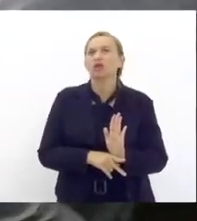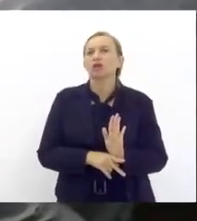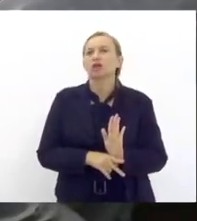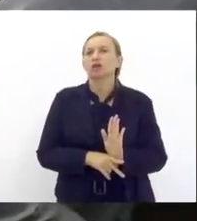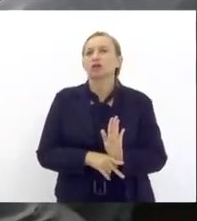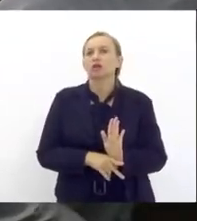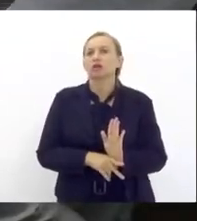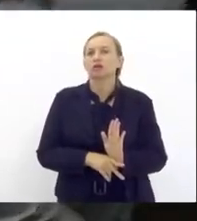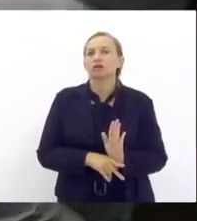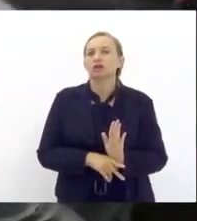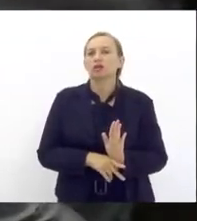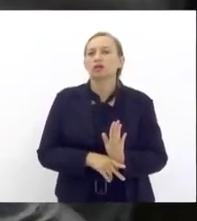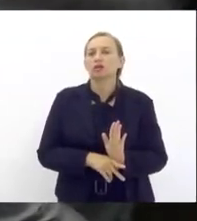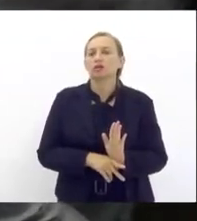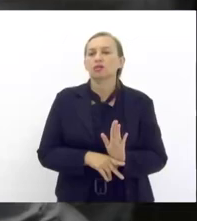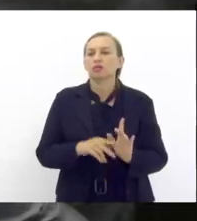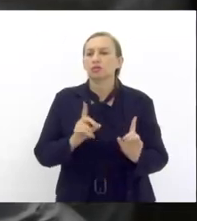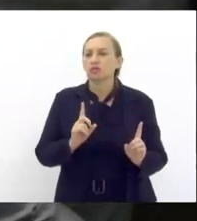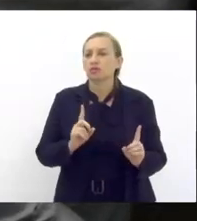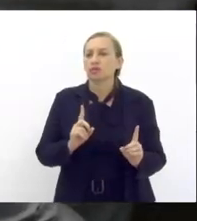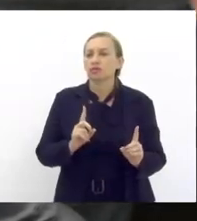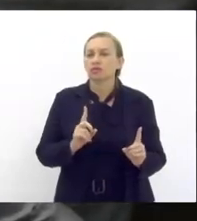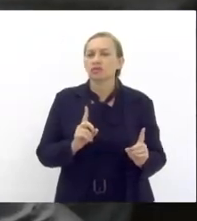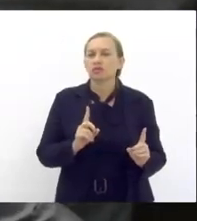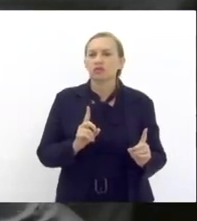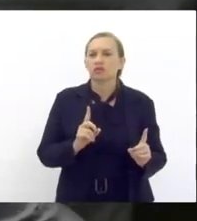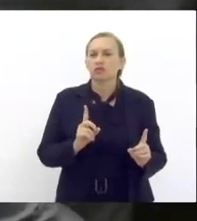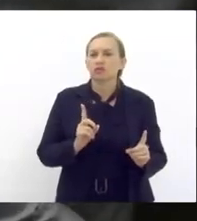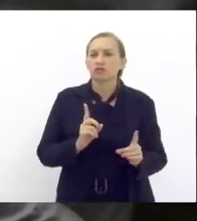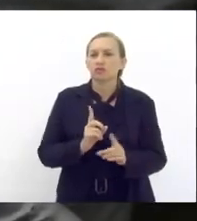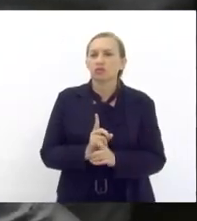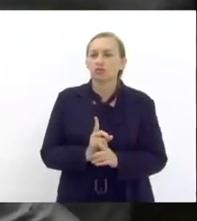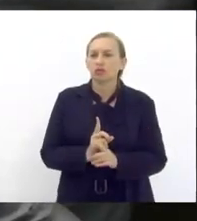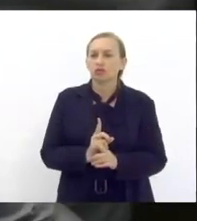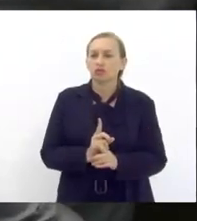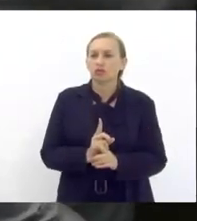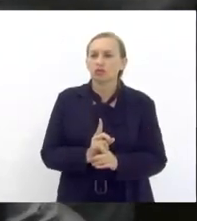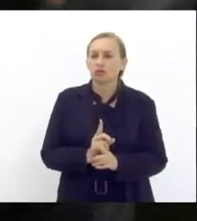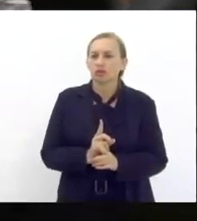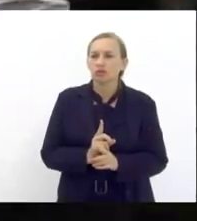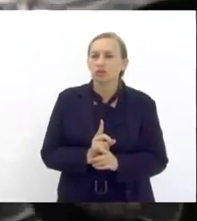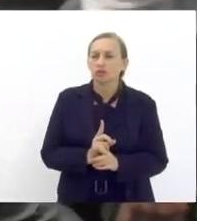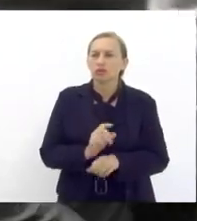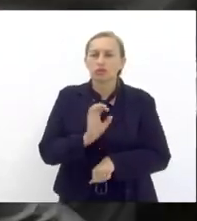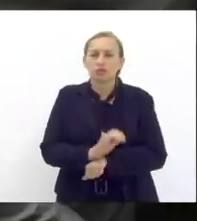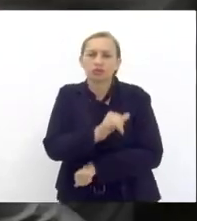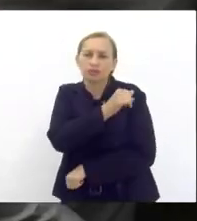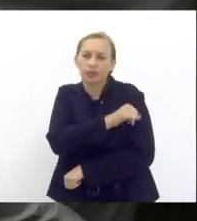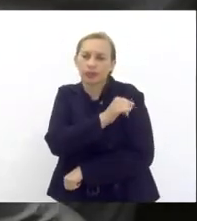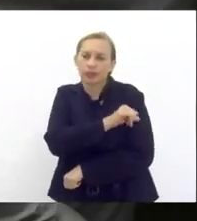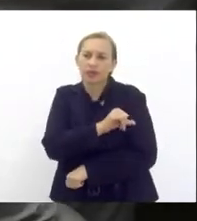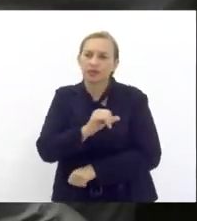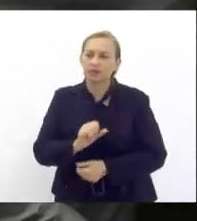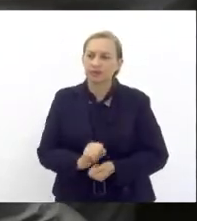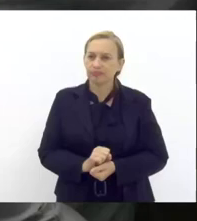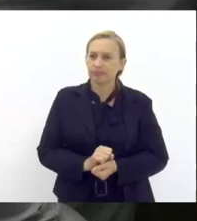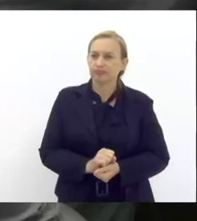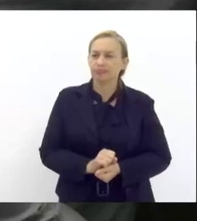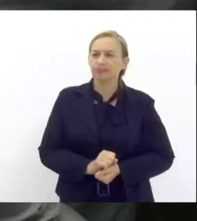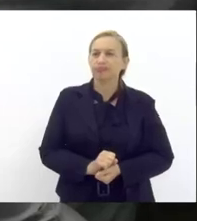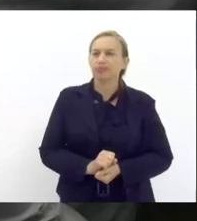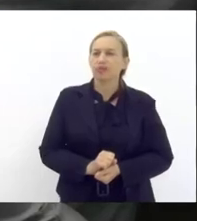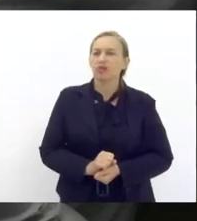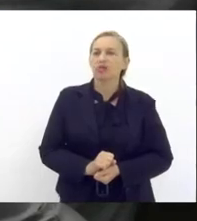mais, ele vai ao encontro de estabelecer aqui no âmbito do Estado do Rio de Janeiro, do Poder